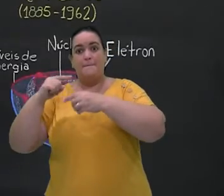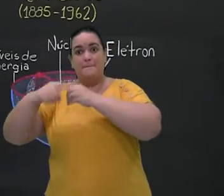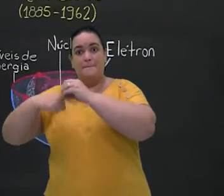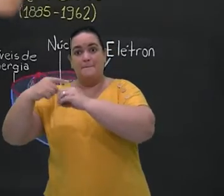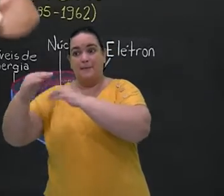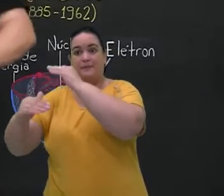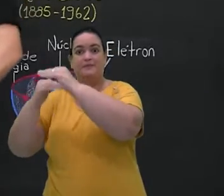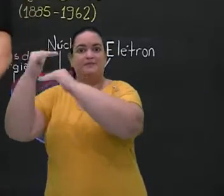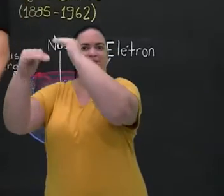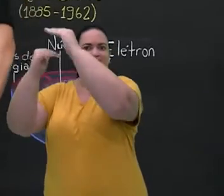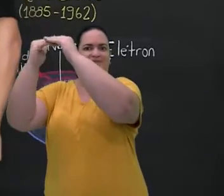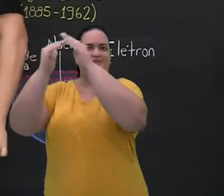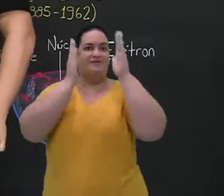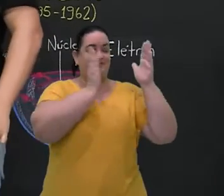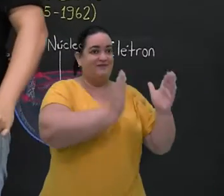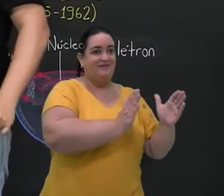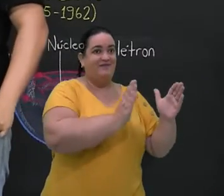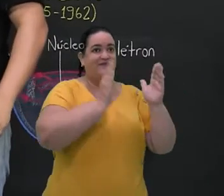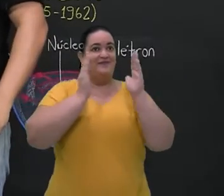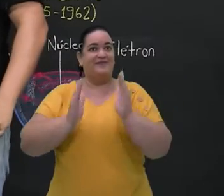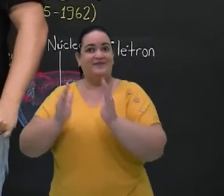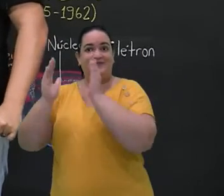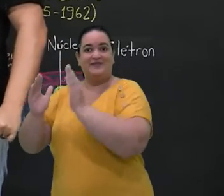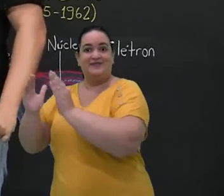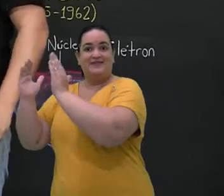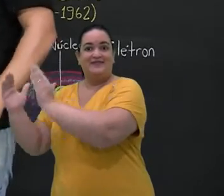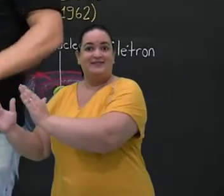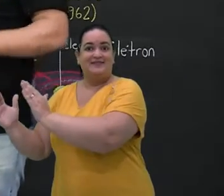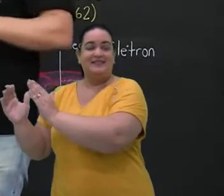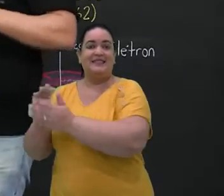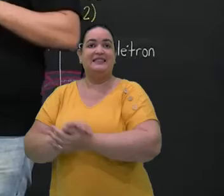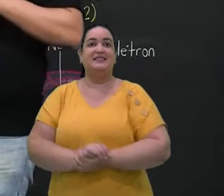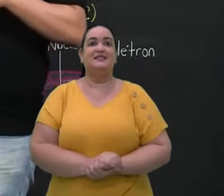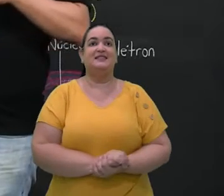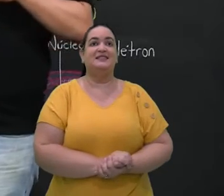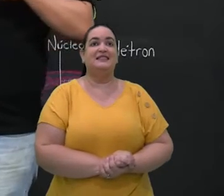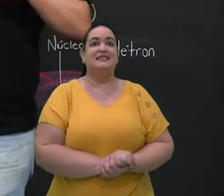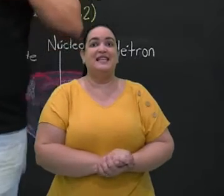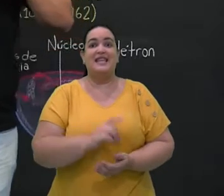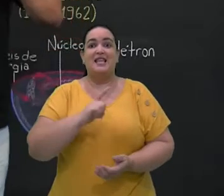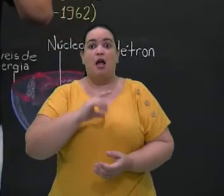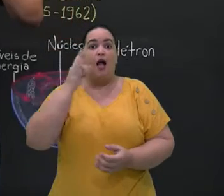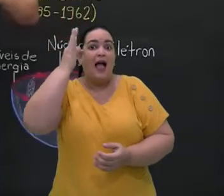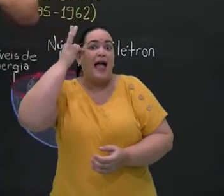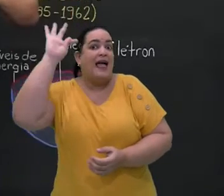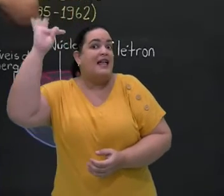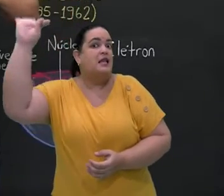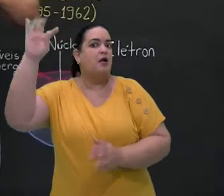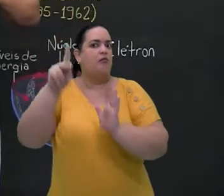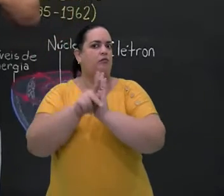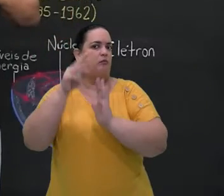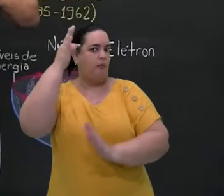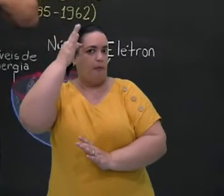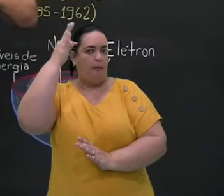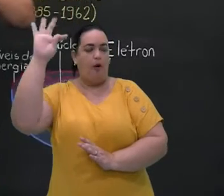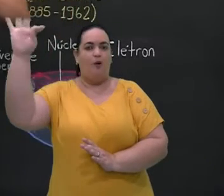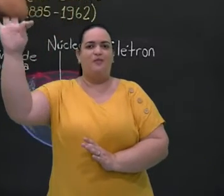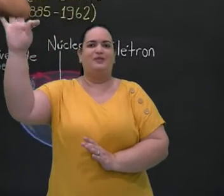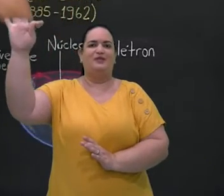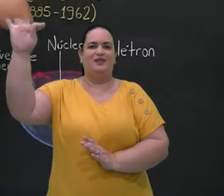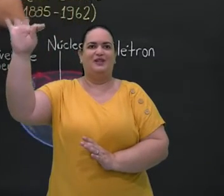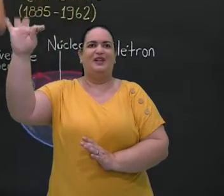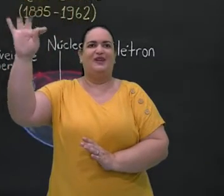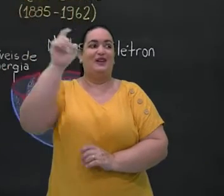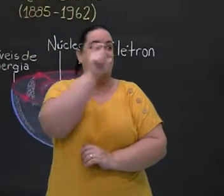atômicos. Quero te mostrar aqui, modelos atômicos, eles são teorias, tá?